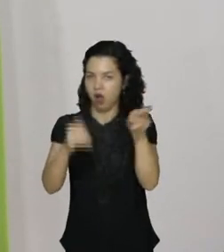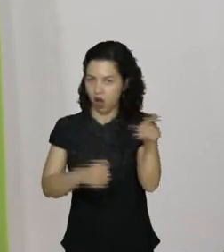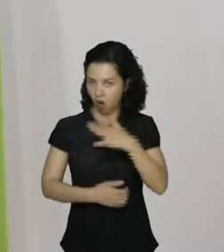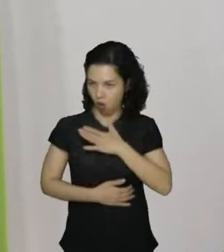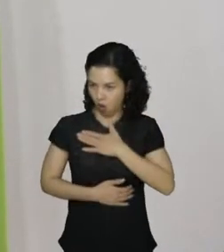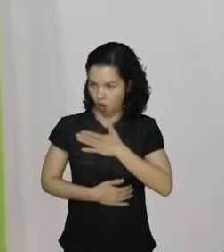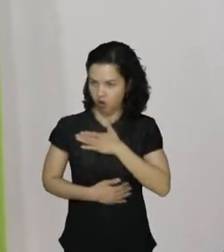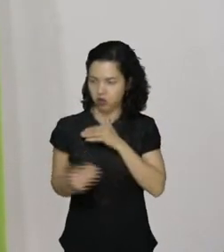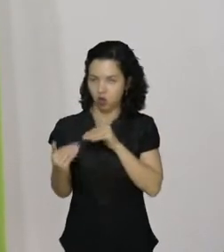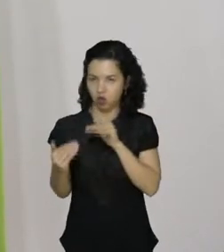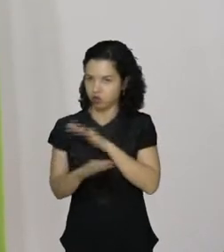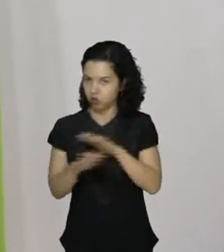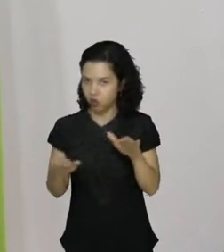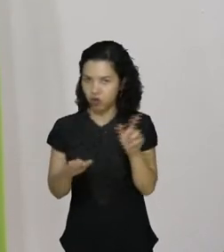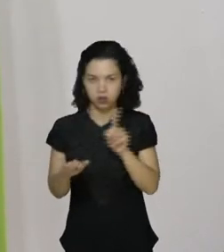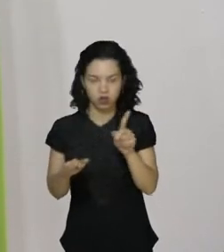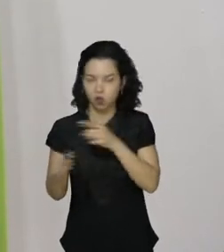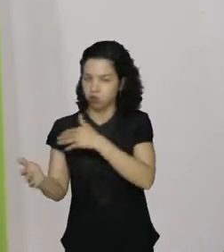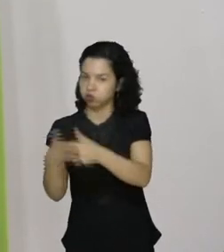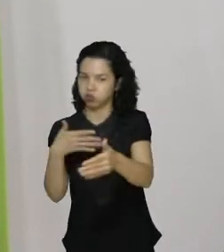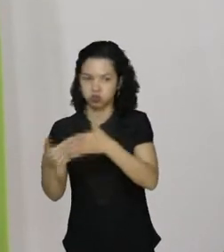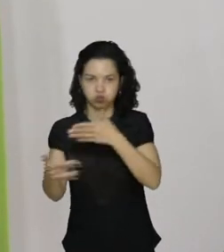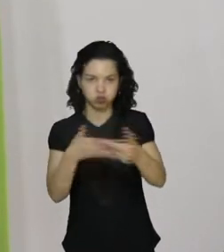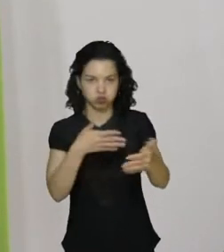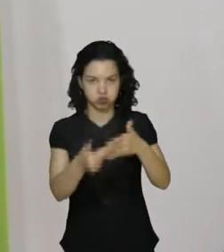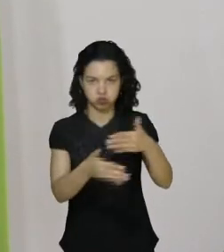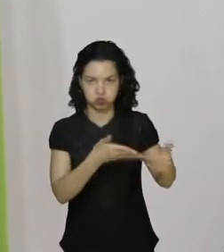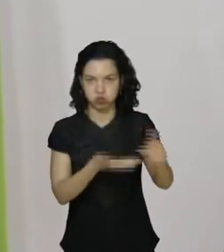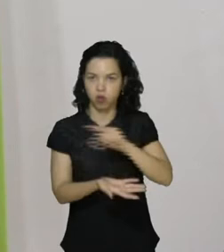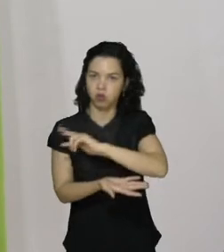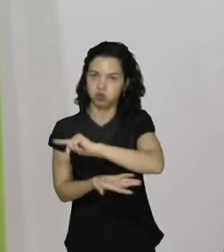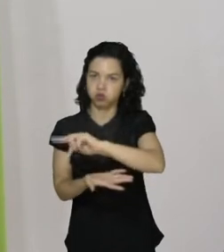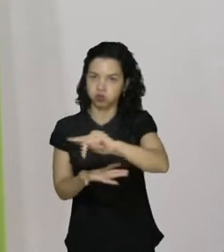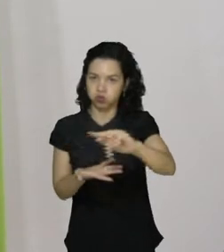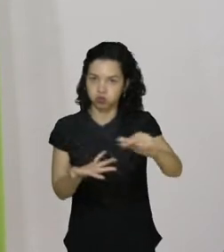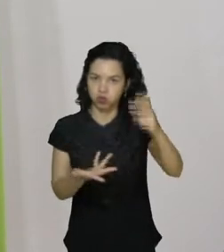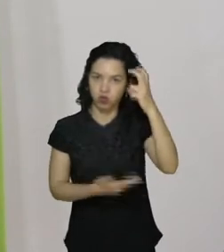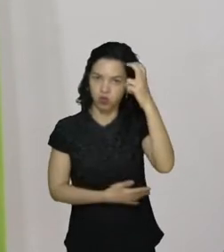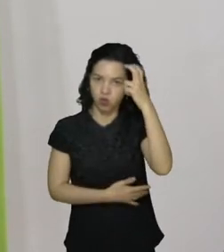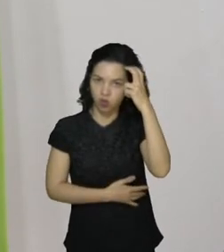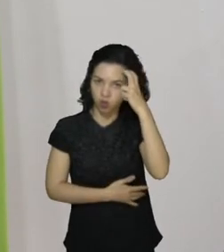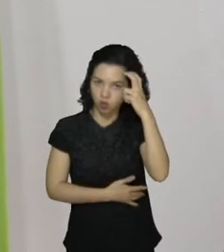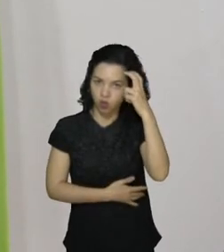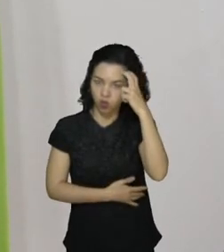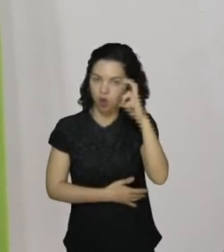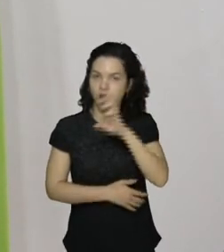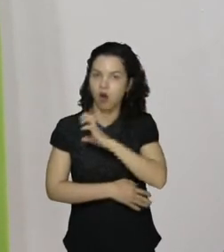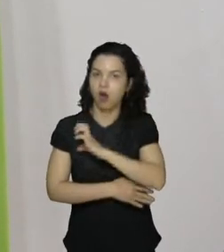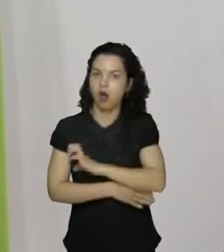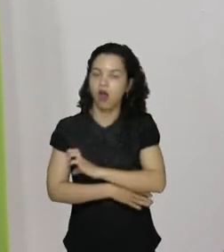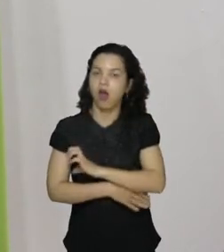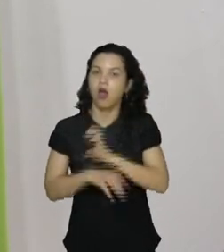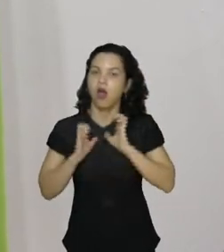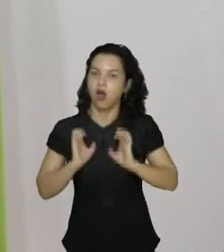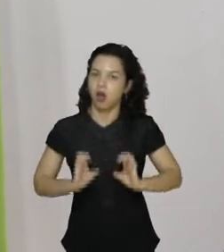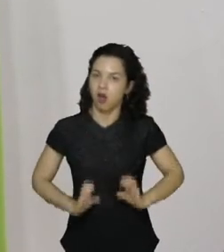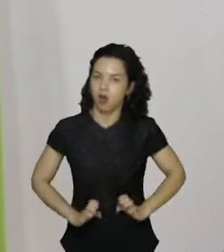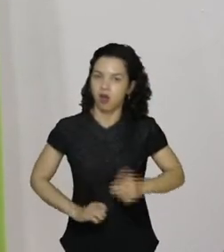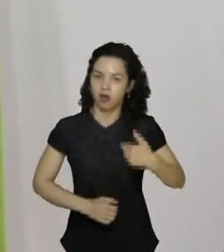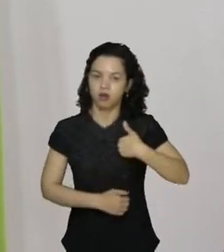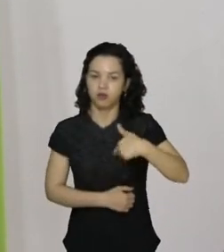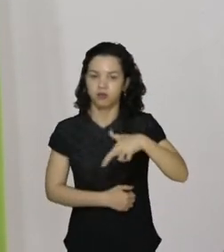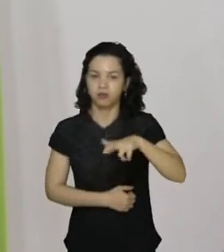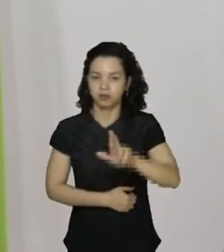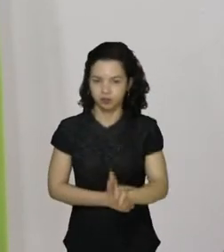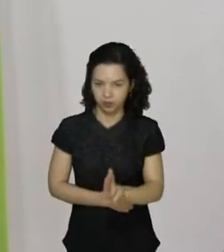O homem, nas suas mais variadas expressões culturais, éticas, religiosas. E esse tweet da